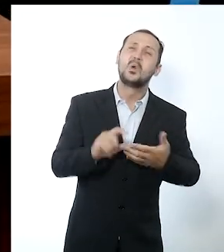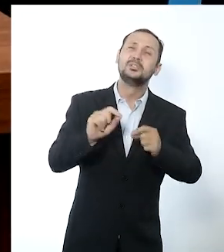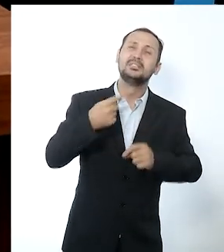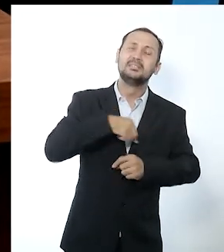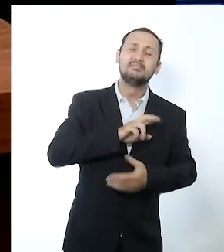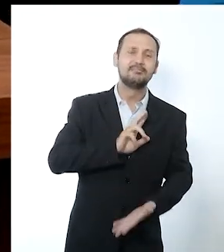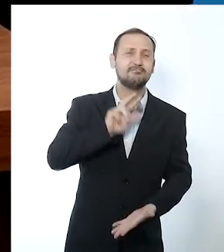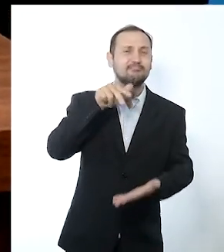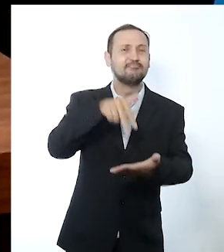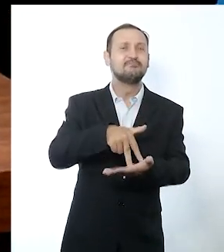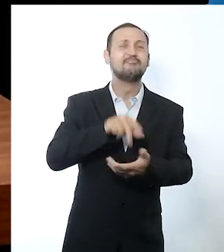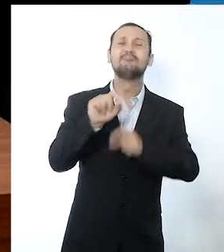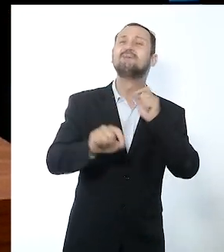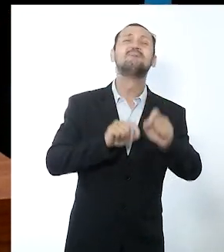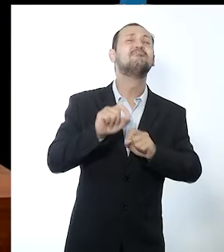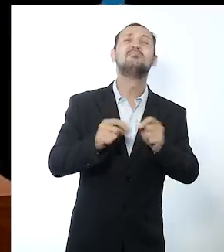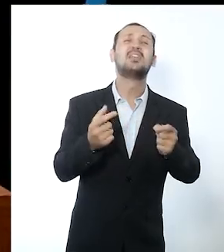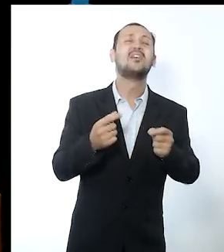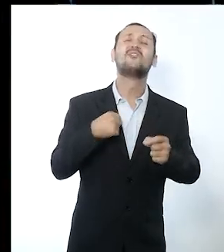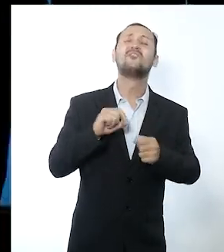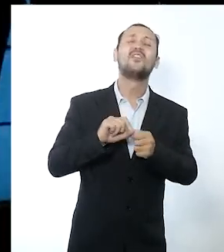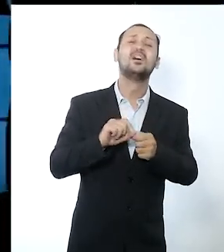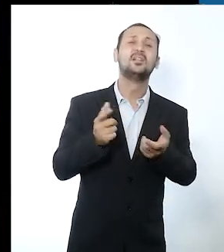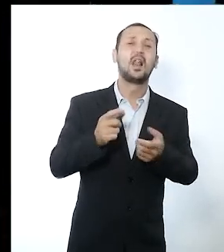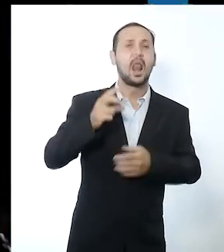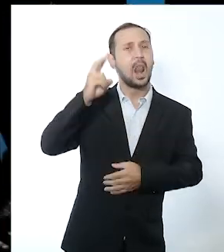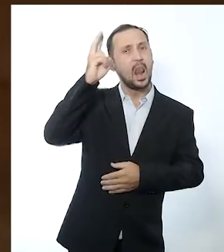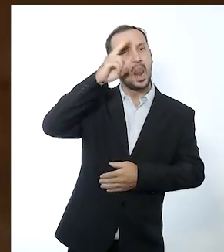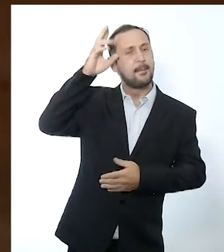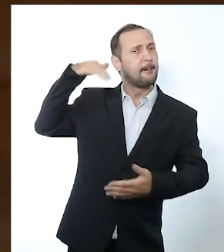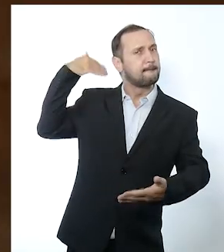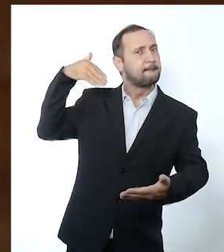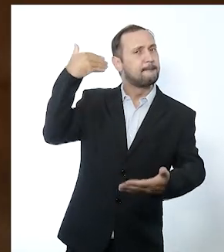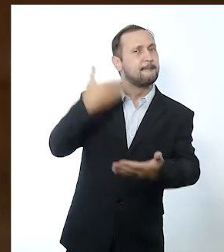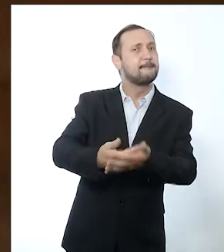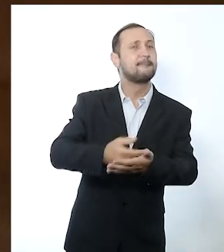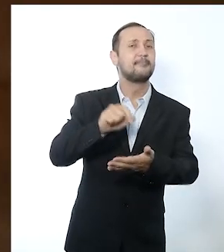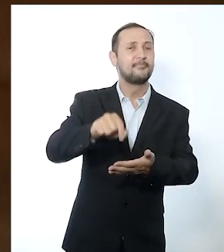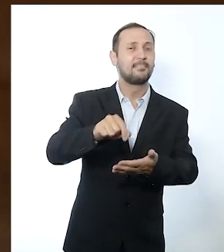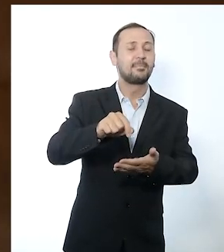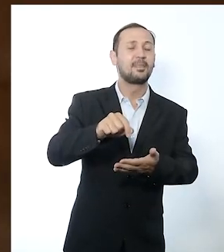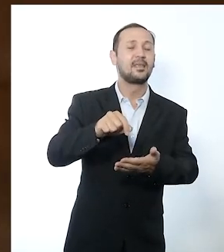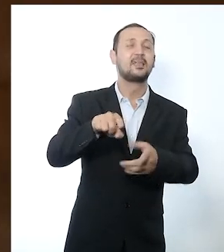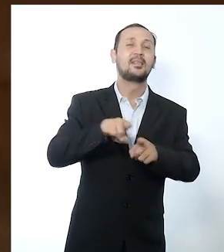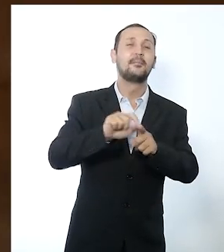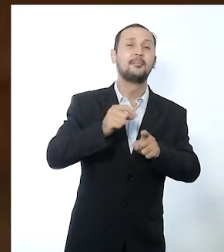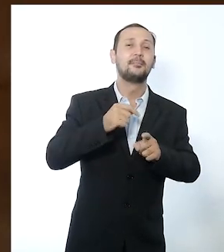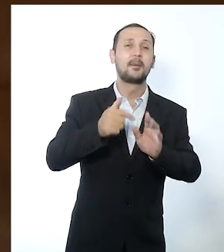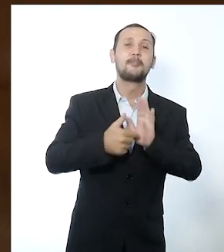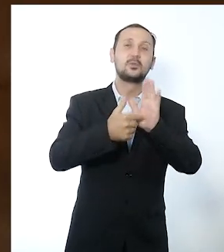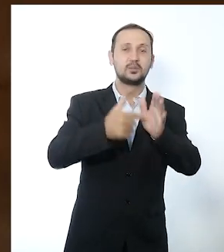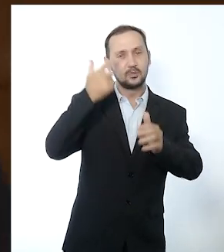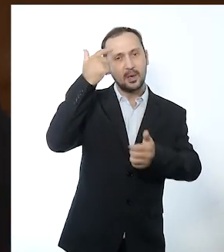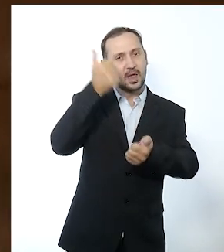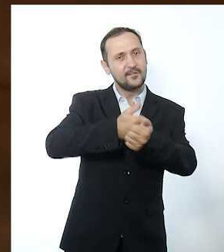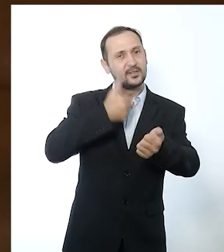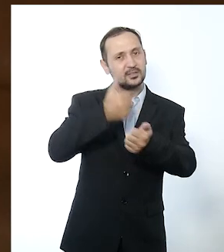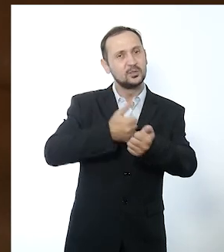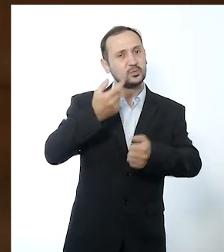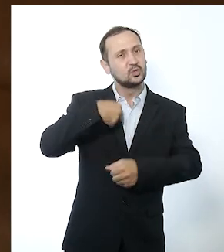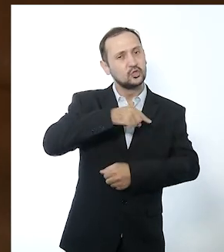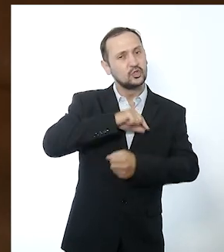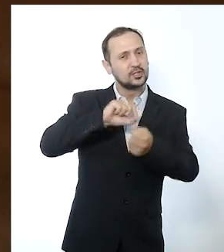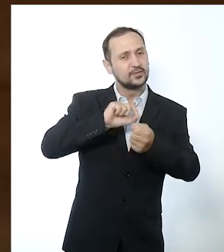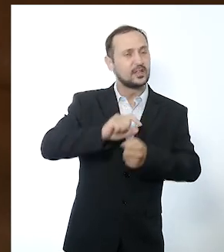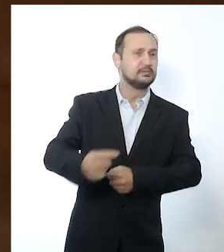estamos aqui fazendo o quê? Exatamente resgatando a memória e também nos impondo uma reflexão de tudo aquilo que